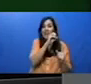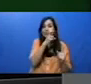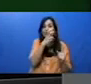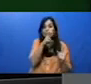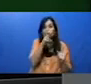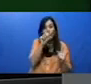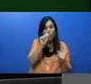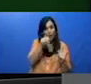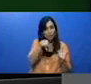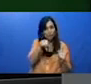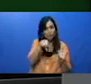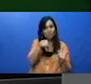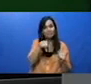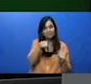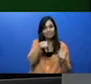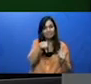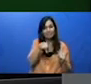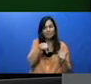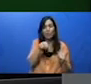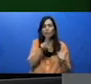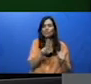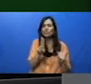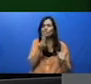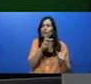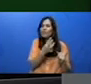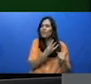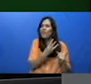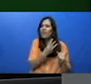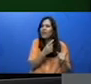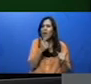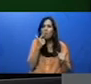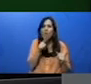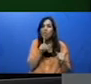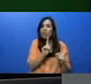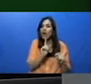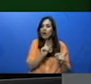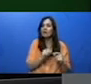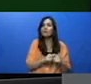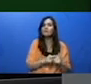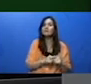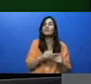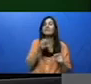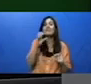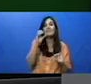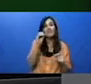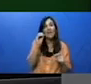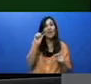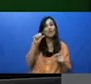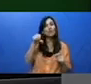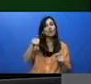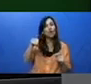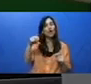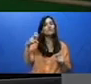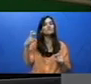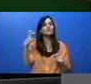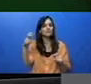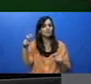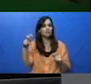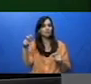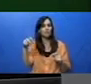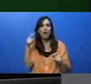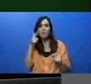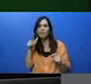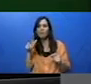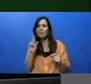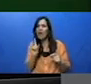059, utilizou os 3 e não repetiu nenhum. 095, utilizou os 3, não repetiu nenhum.